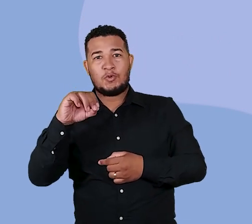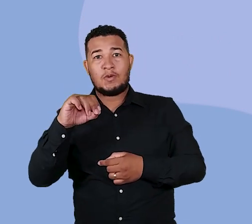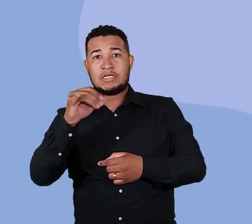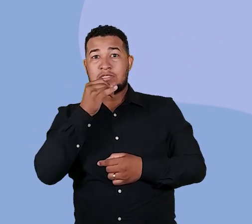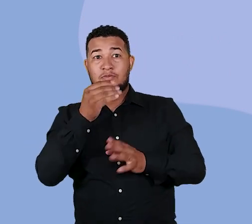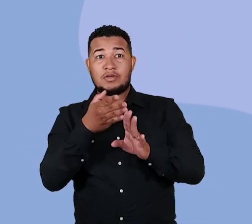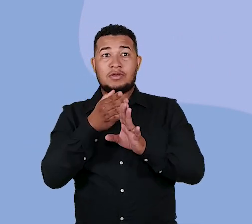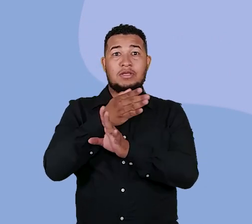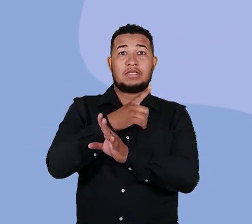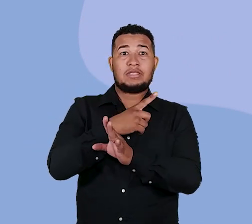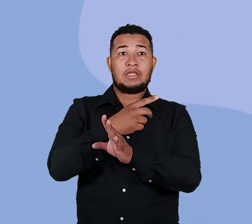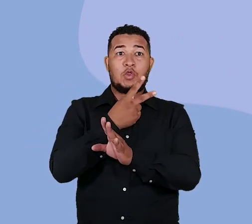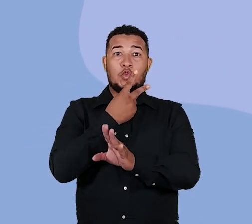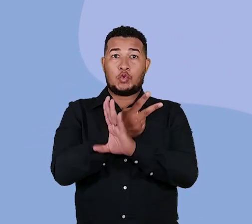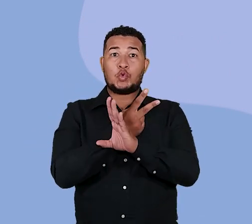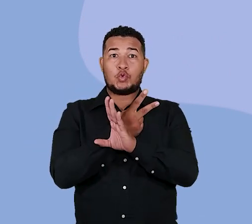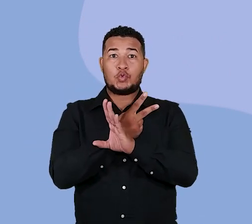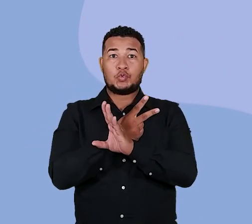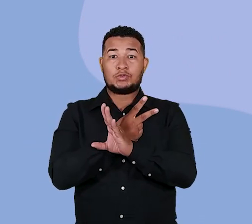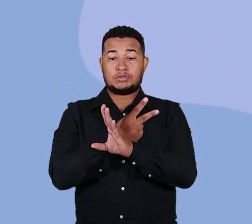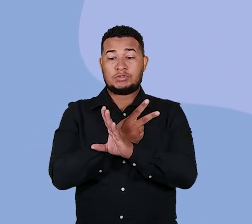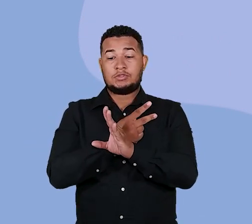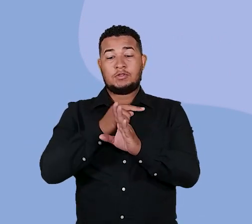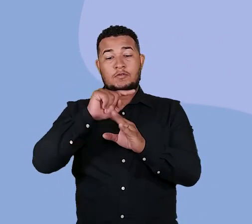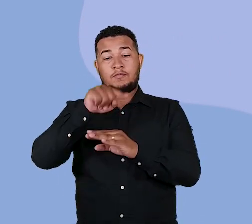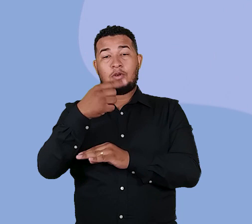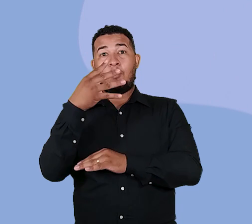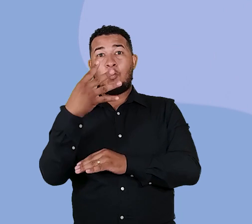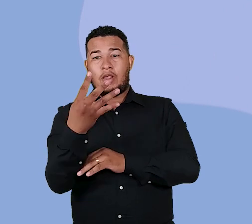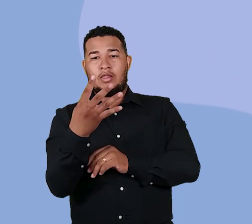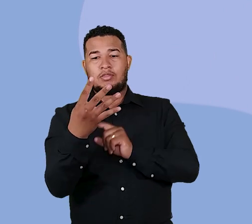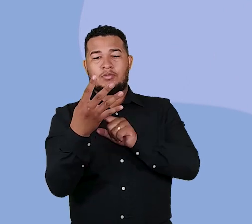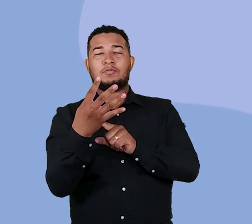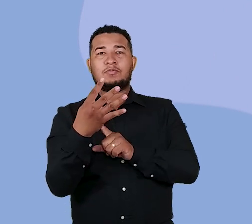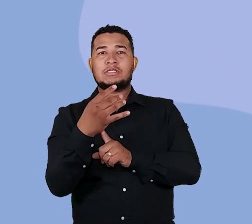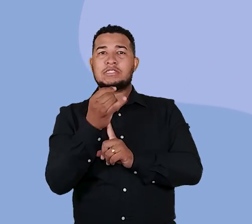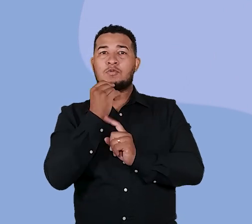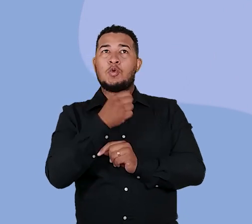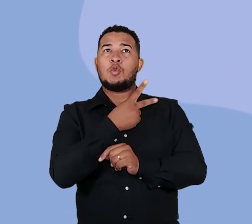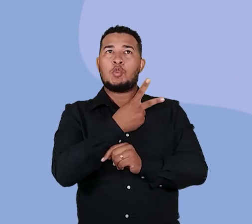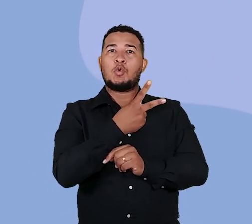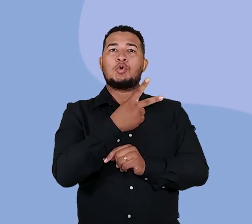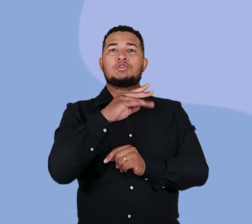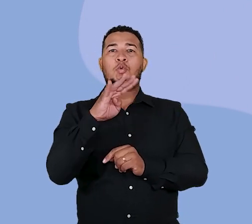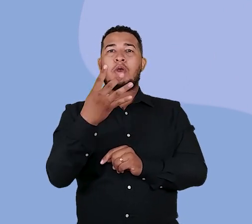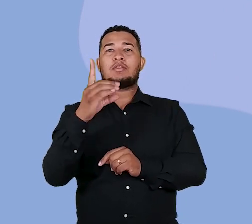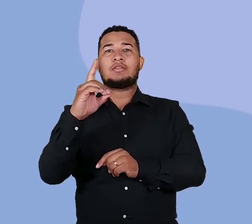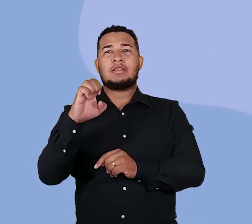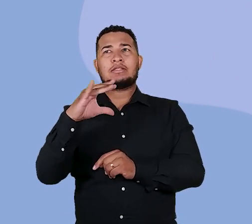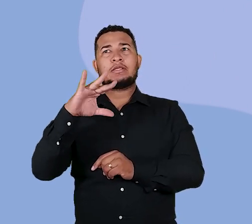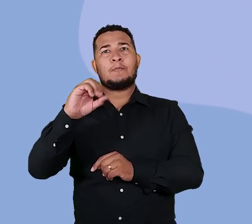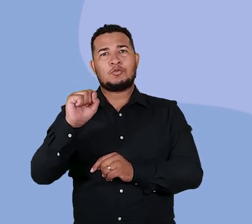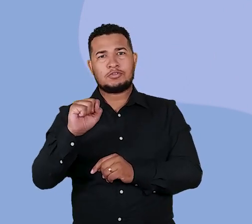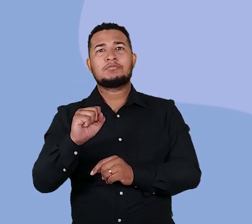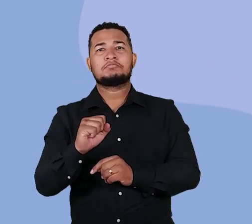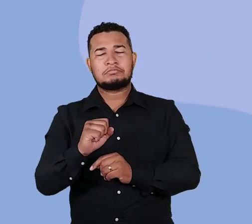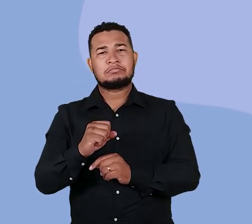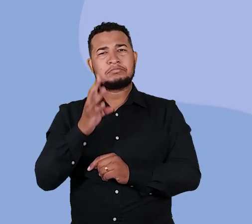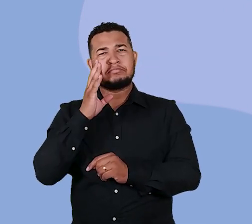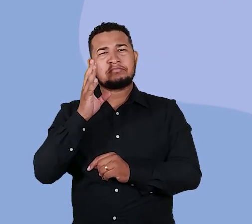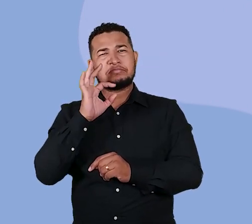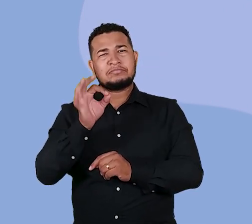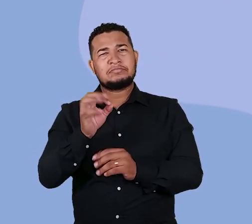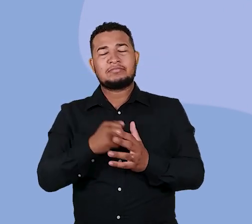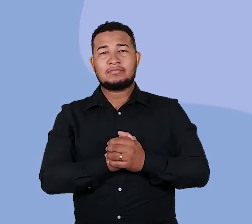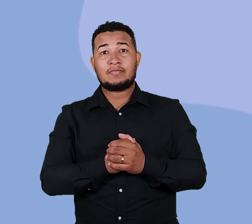número aí antes da vírgula, você tem 2 inteiros e 4 décimos. Leitura de números decimais é bacana, não é? Mas olha